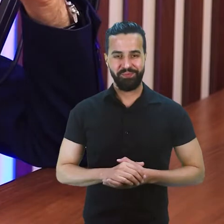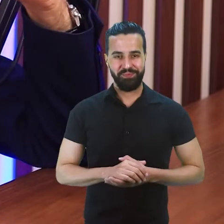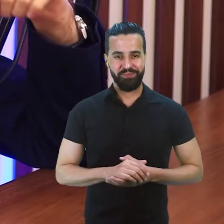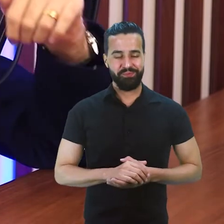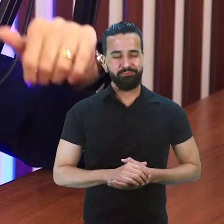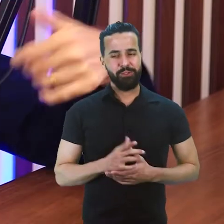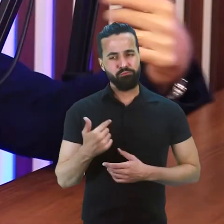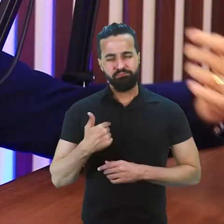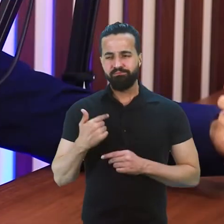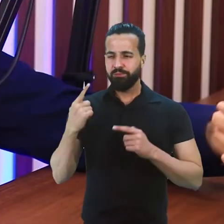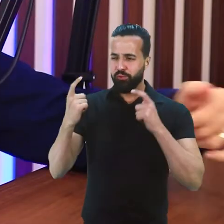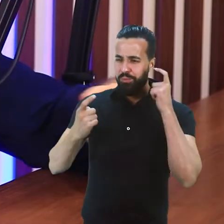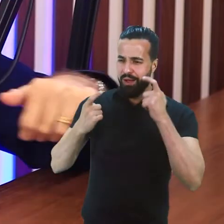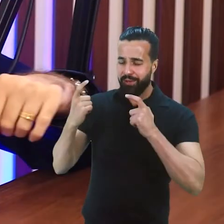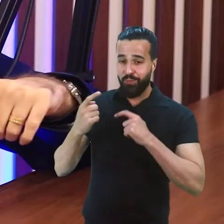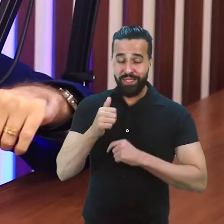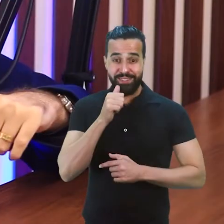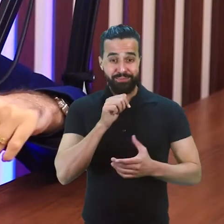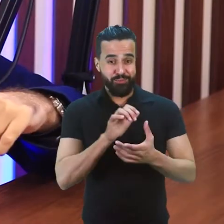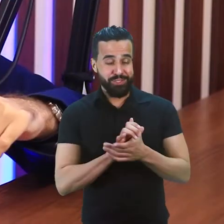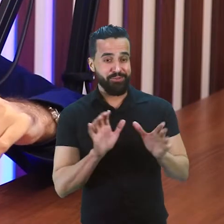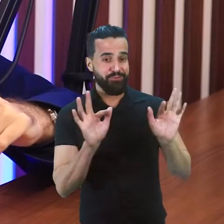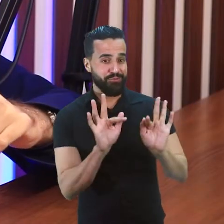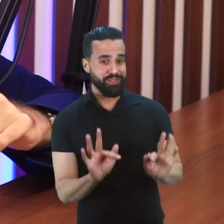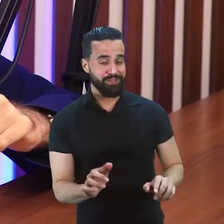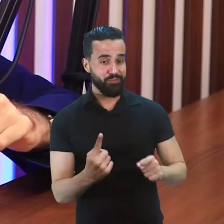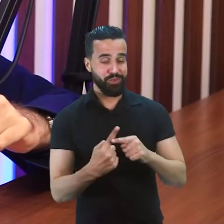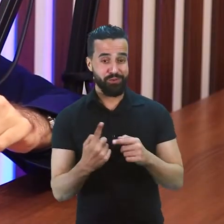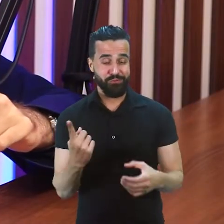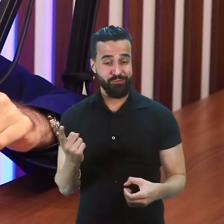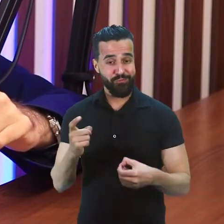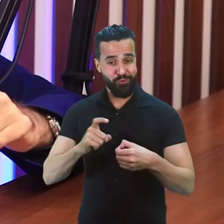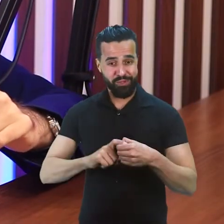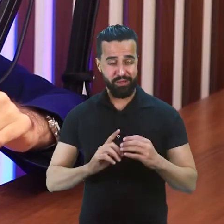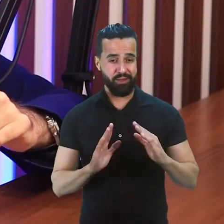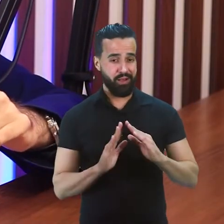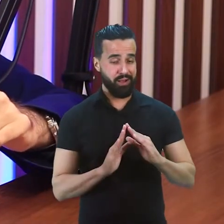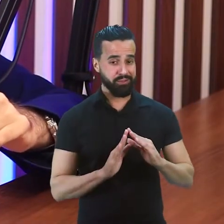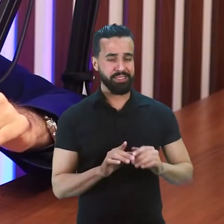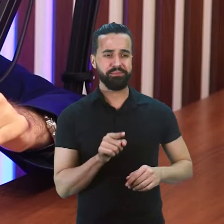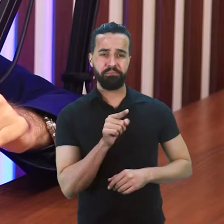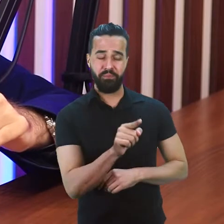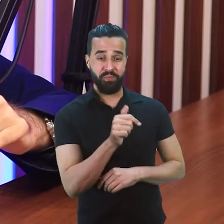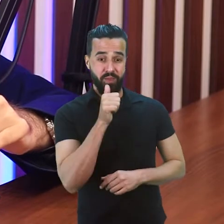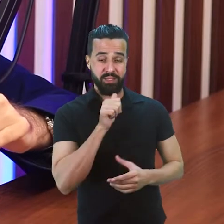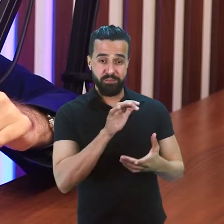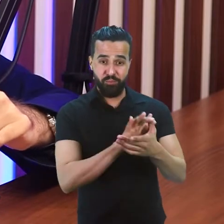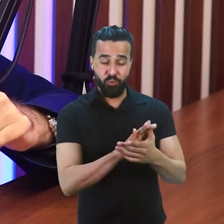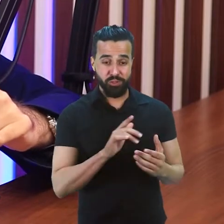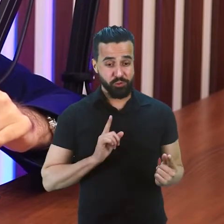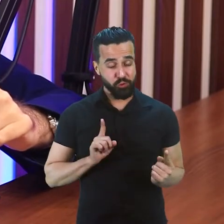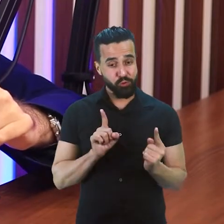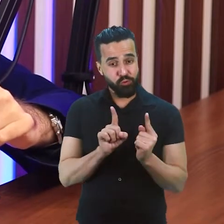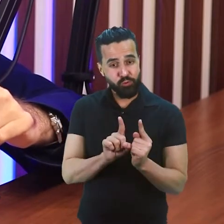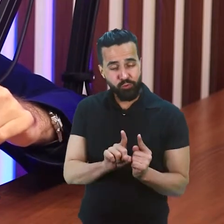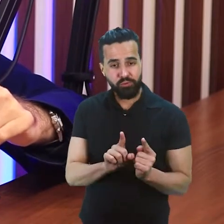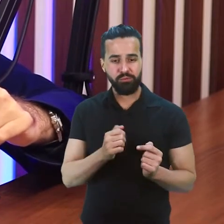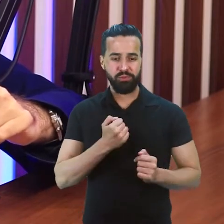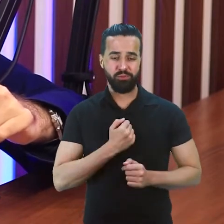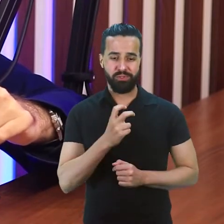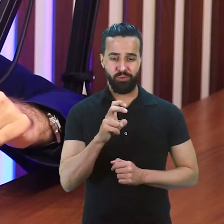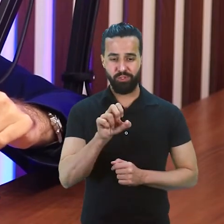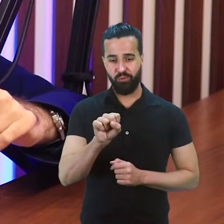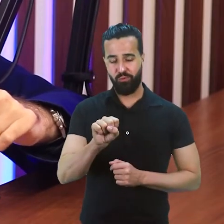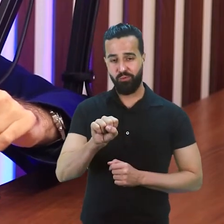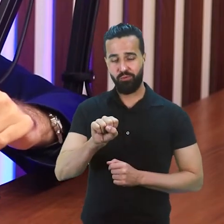eu fiquei preocupado. Ela feliz que a gente iria para casa. Ela ficou comigo todos os 58 dias. Ela que dormiu comigo lá todos os